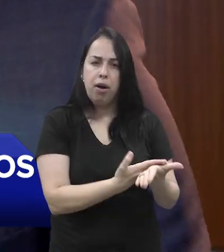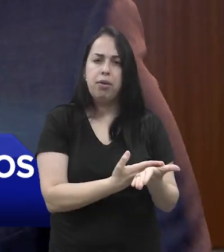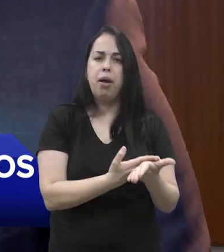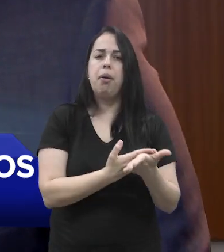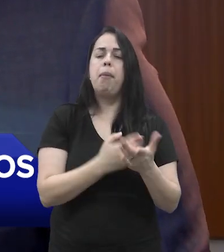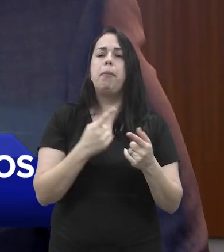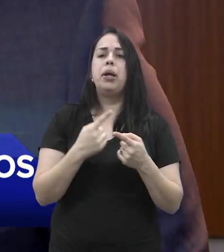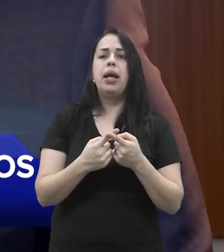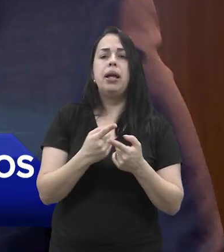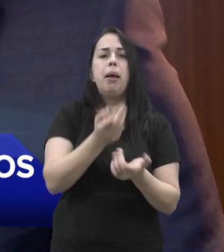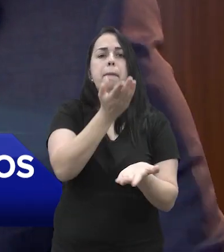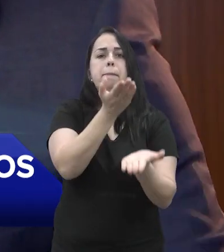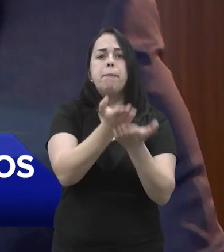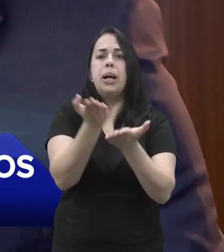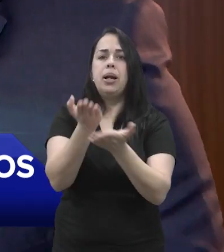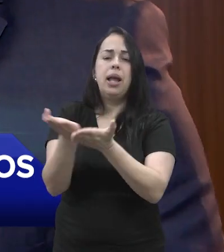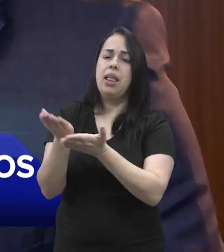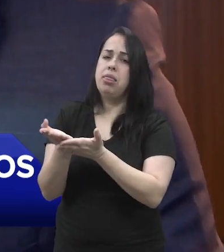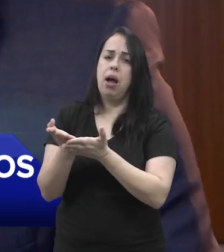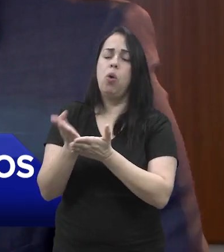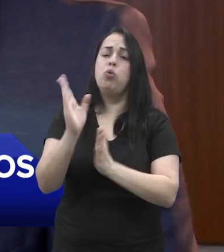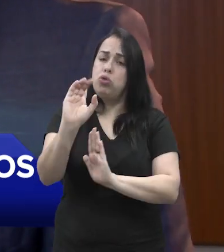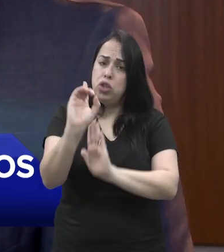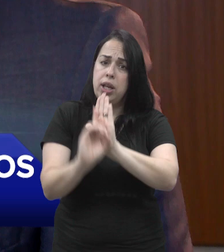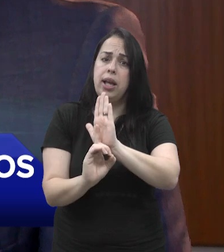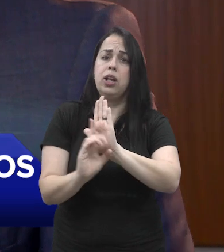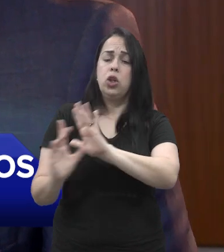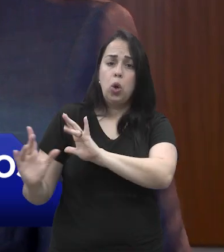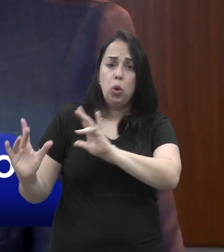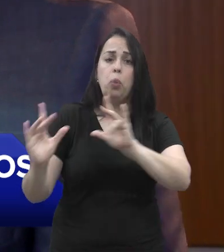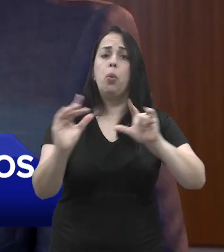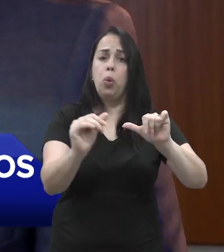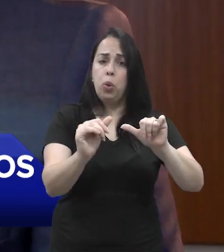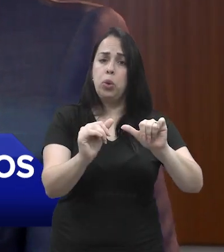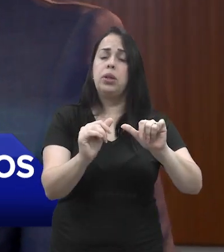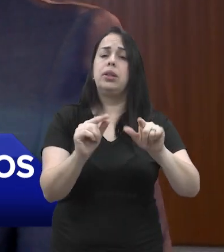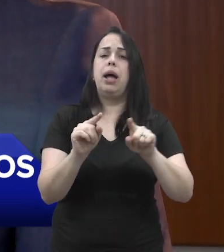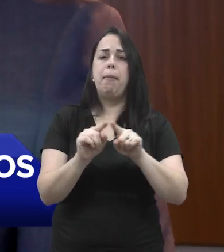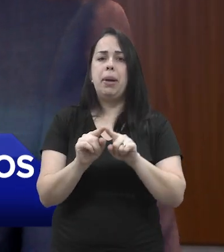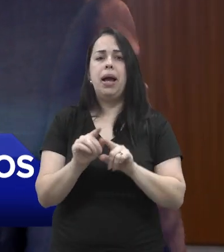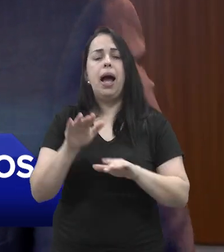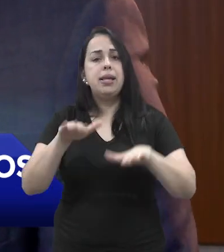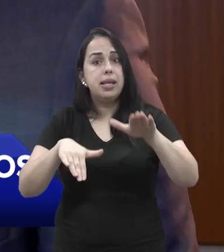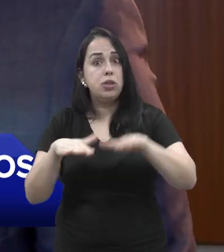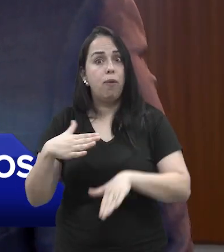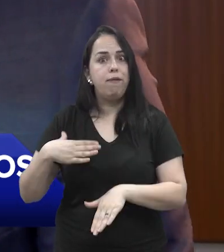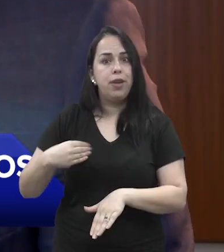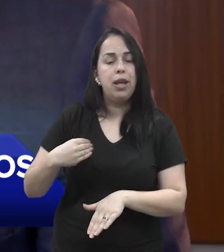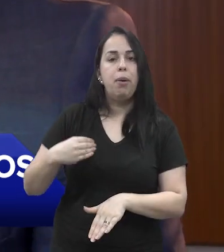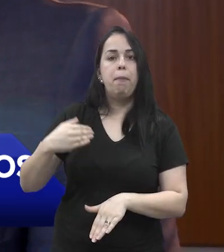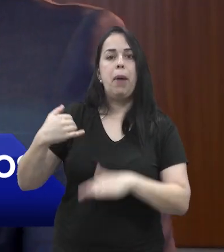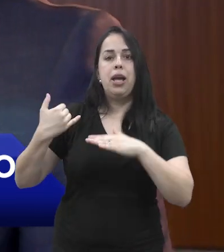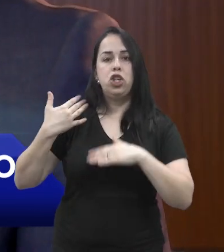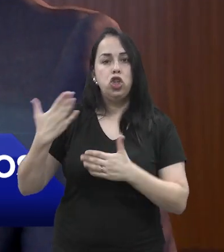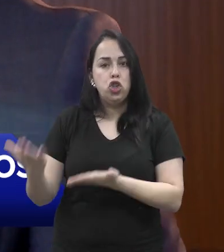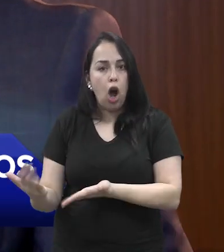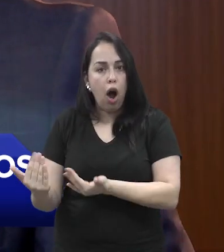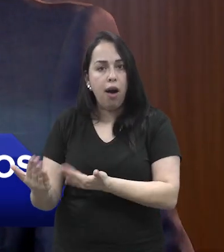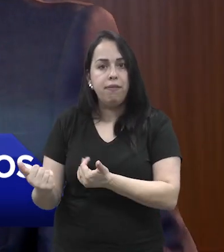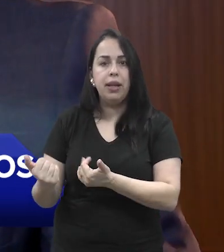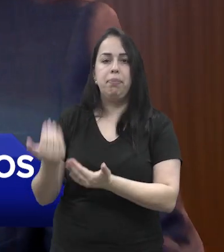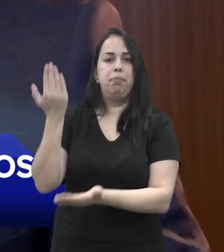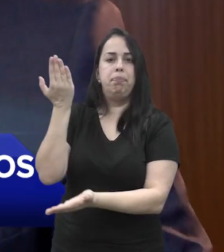procedimento, para não deixar que nenhum herdeiro venha perder aquilo que ele tenha por direito ou venha comprometer, né, a um filho menor ou alguma coisa assim.